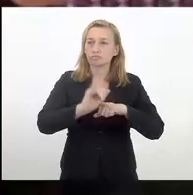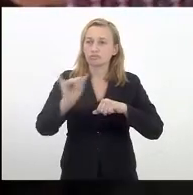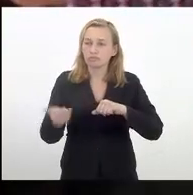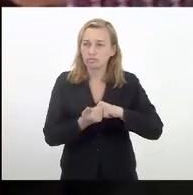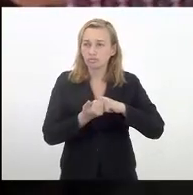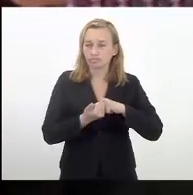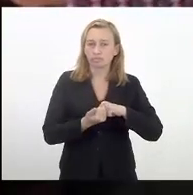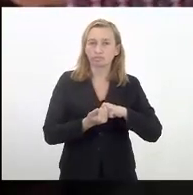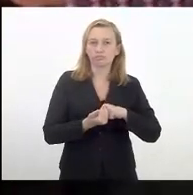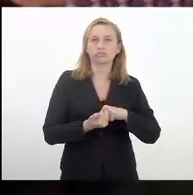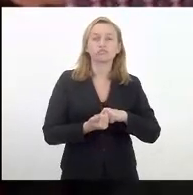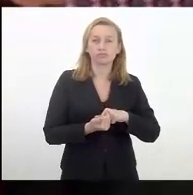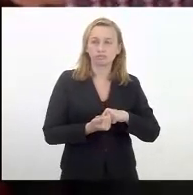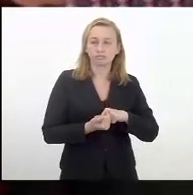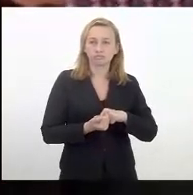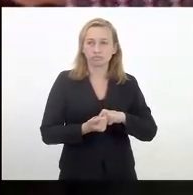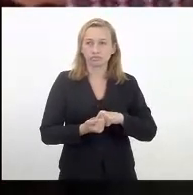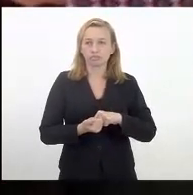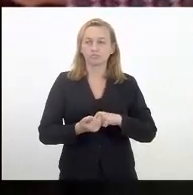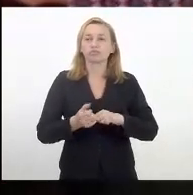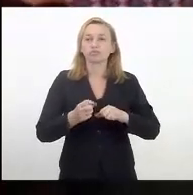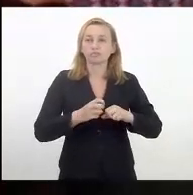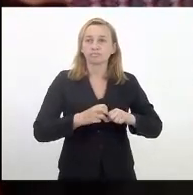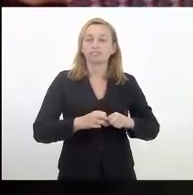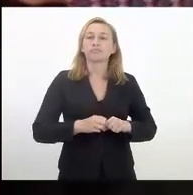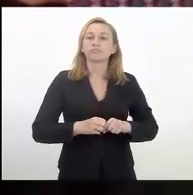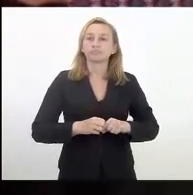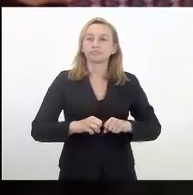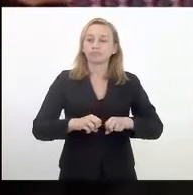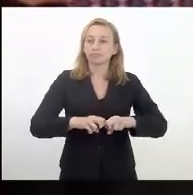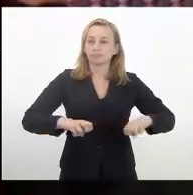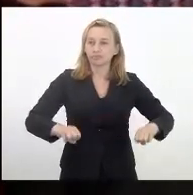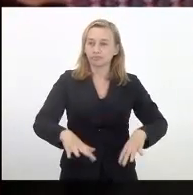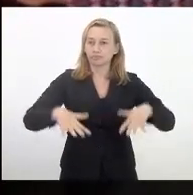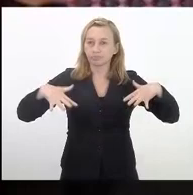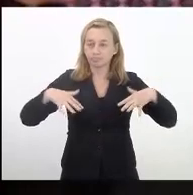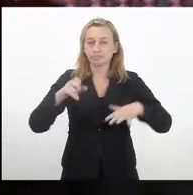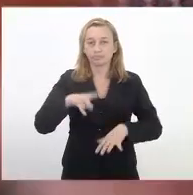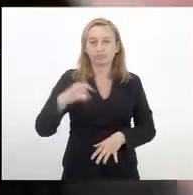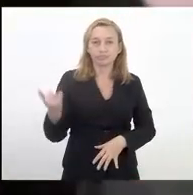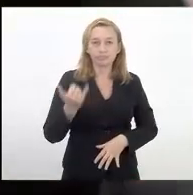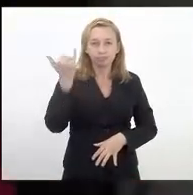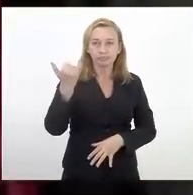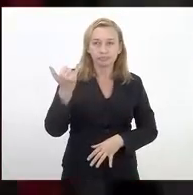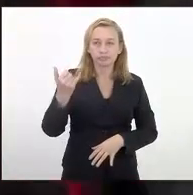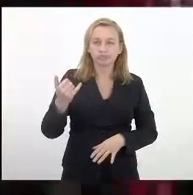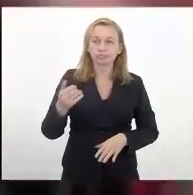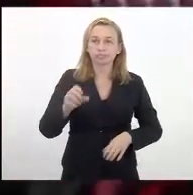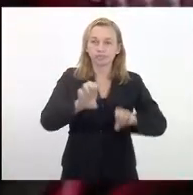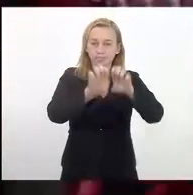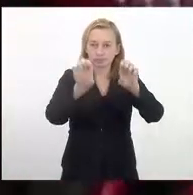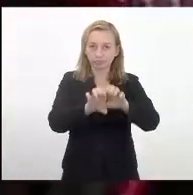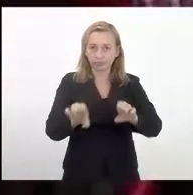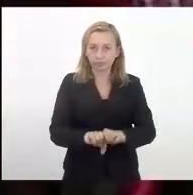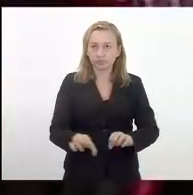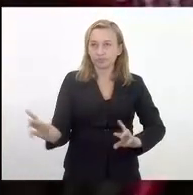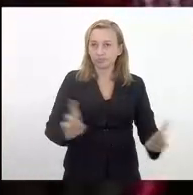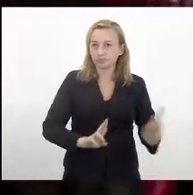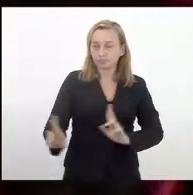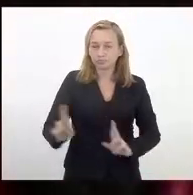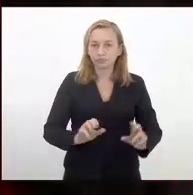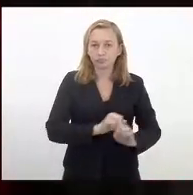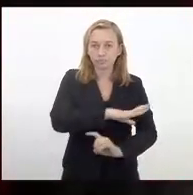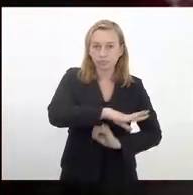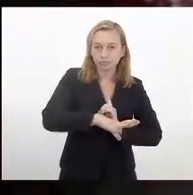atuação da Assembleia Legislativa independente das matizes ideológicas que são importantes na estrutura das relações sociais